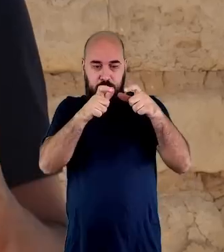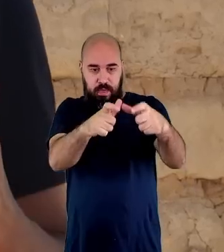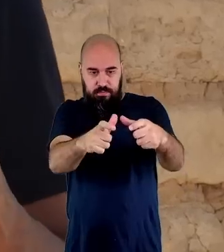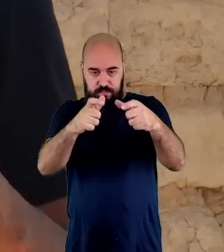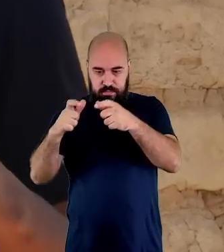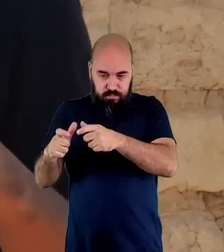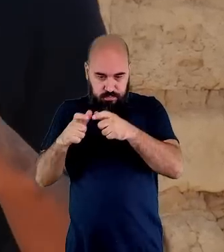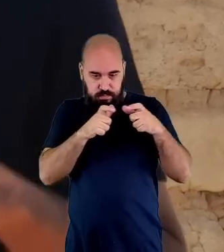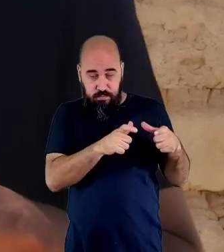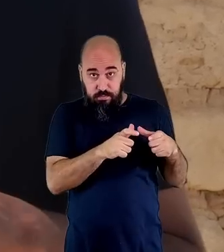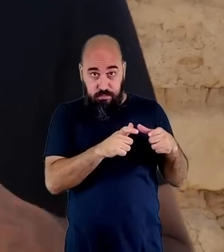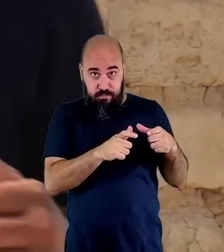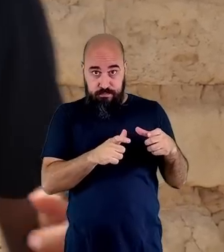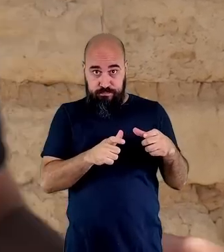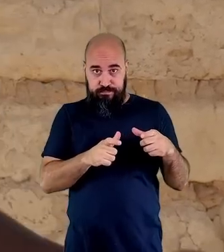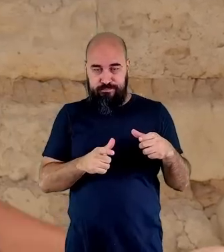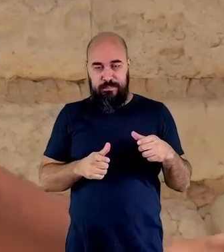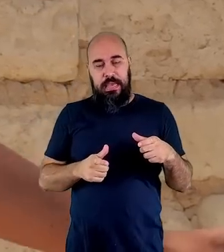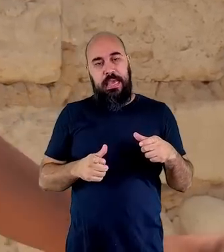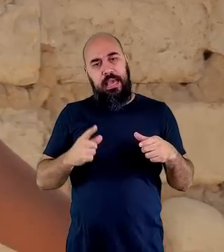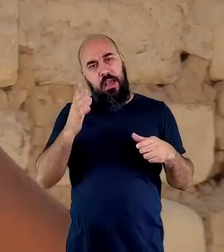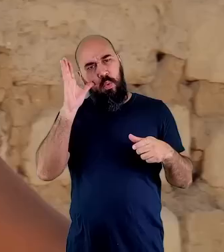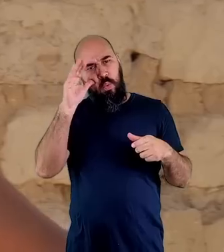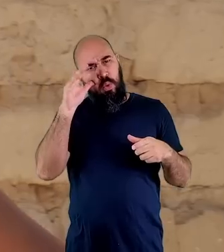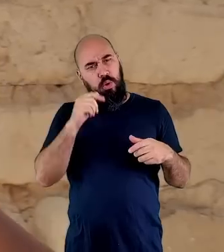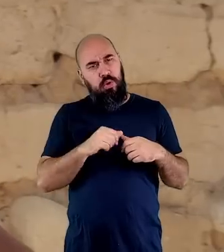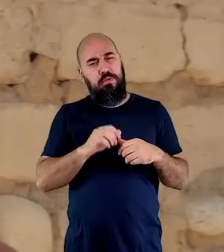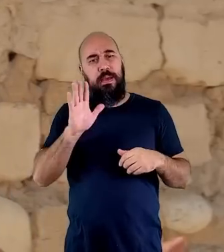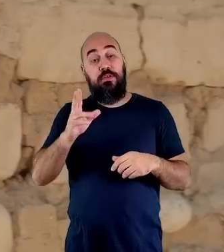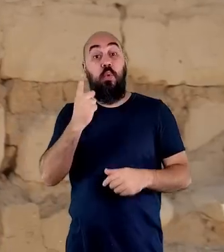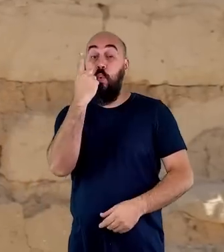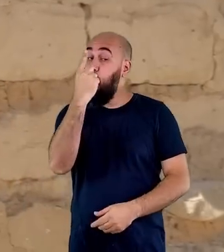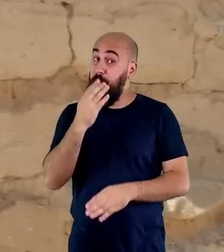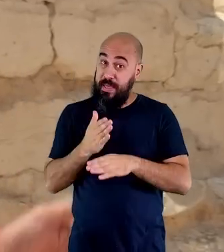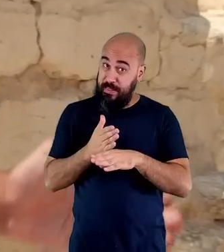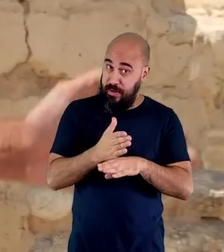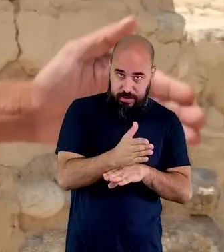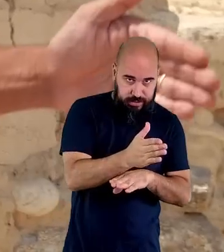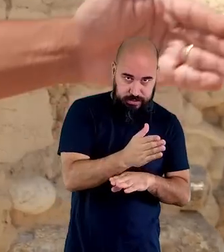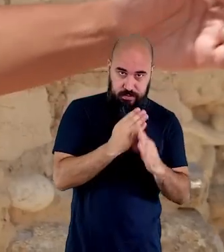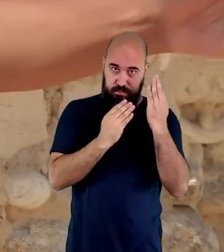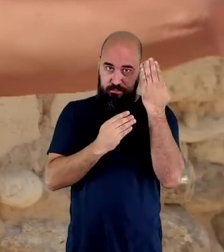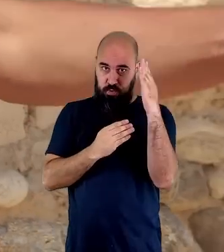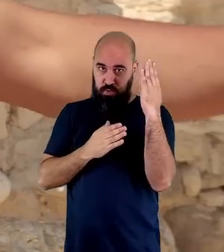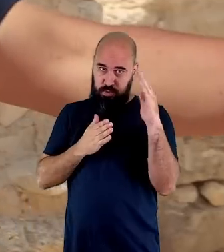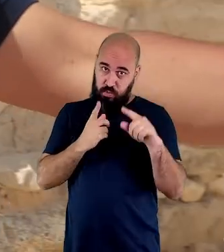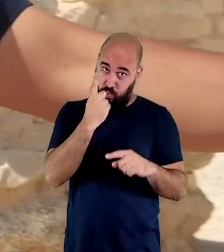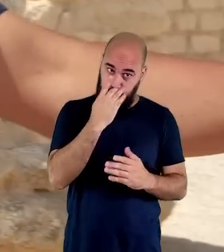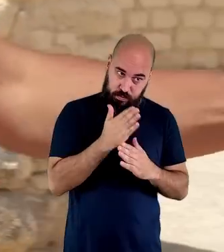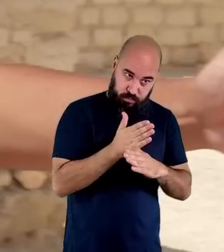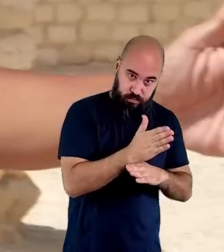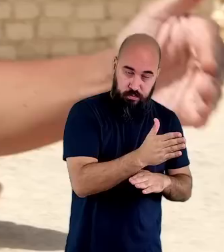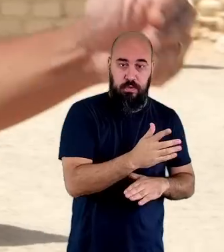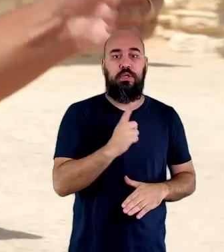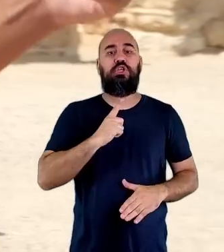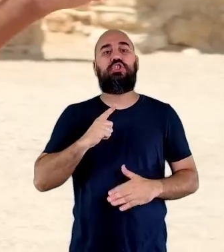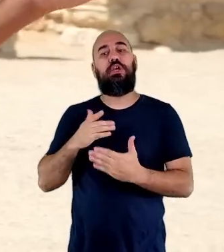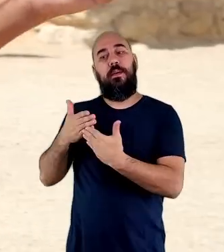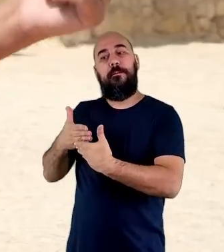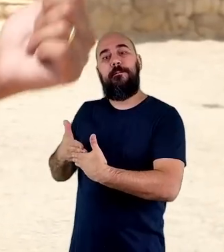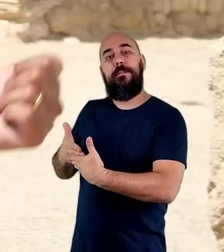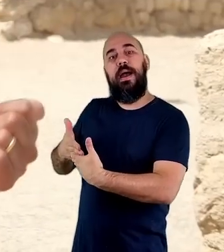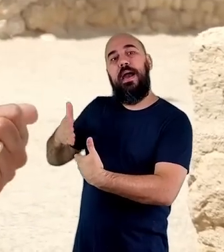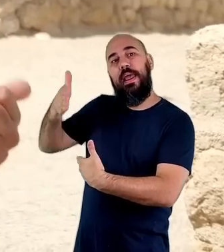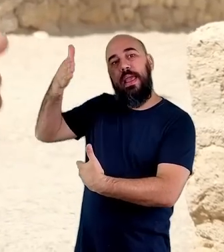4 cômodos. Agora o curioso é que você só tem uma entrada, a única entrada, e aqui você tem a parede, que era ao mesmo tempo o